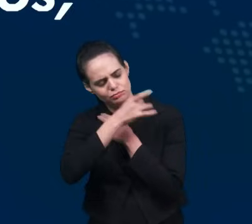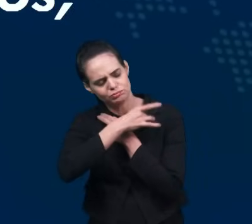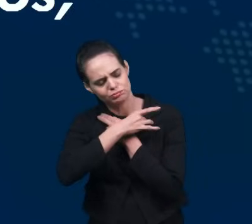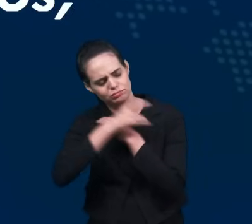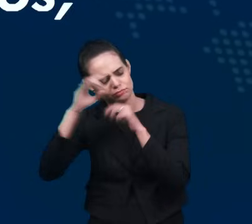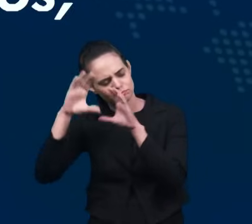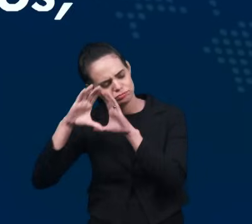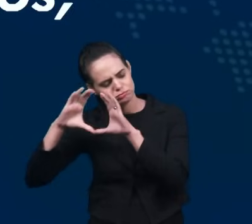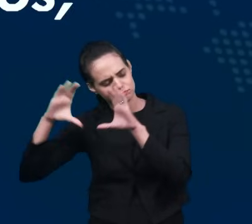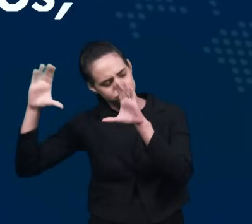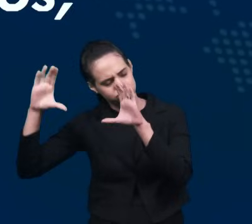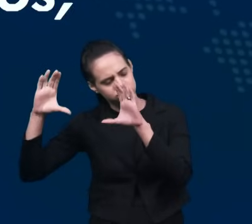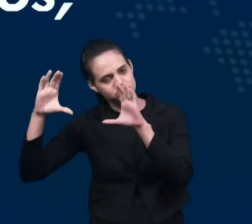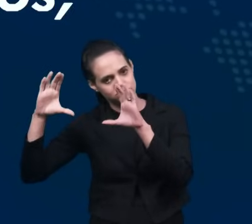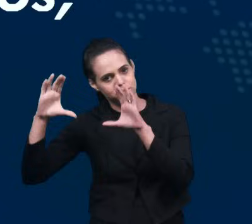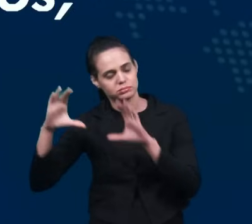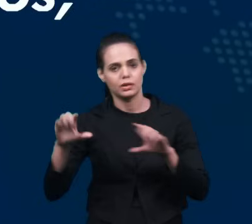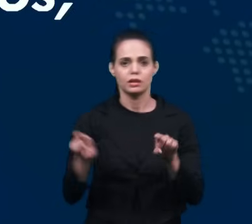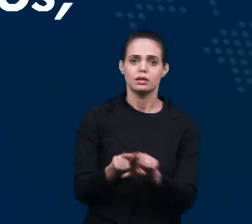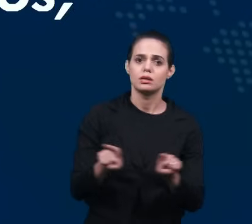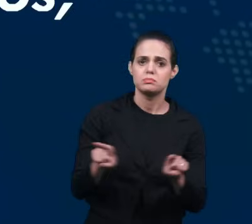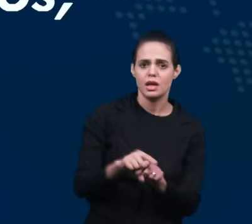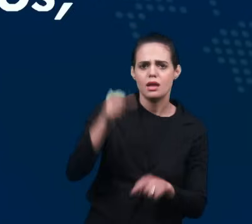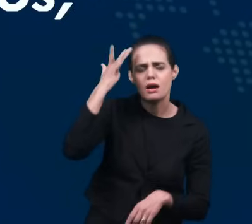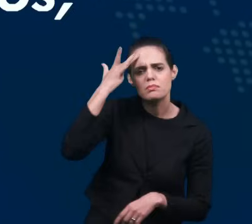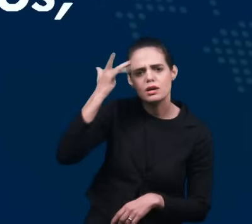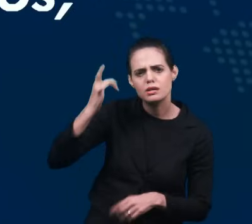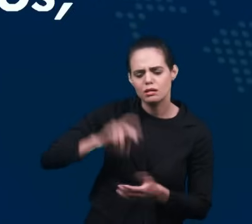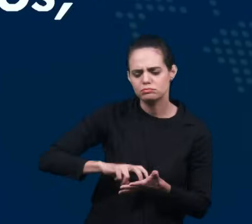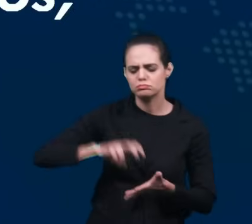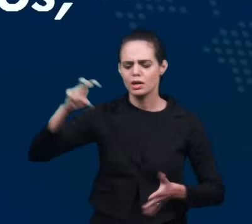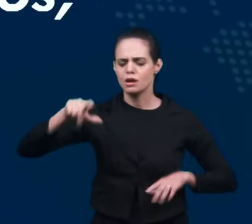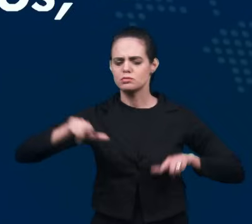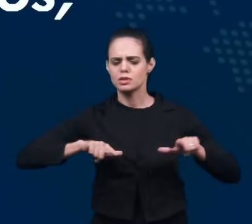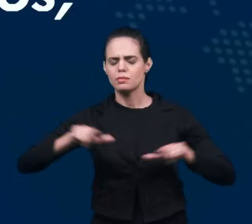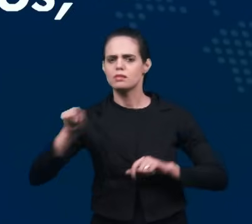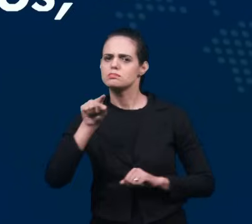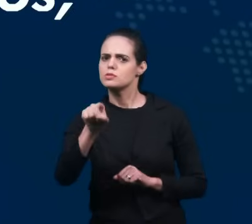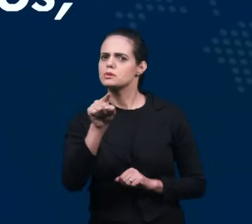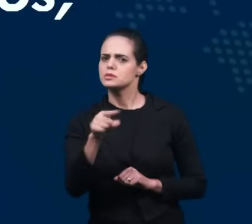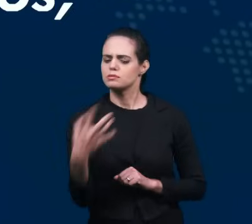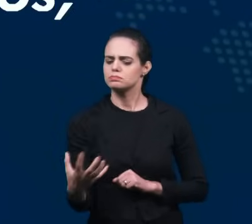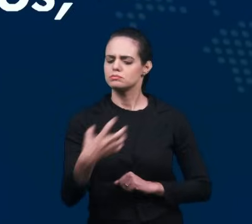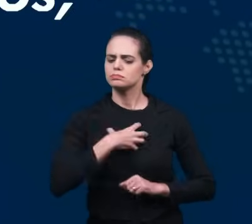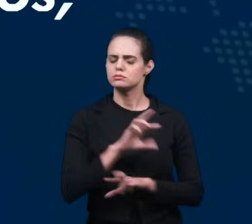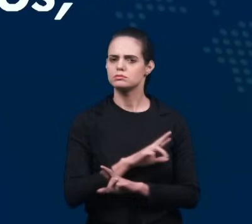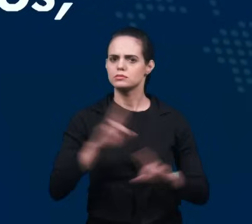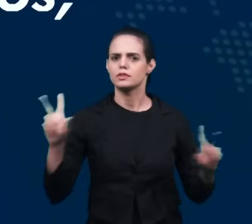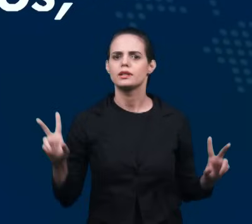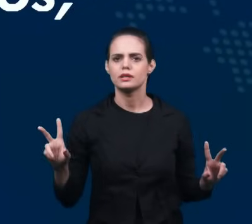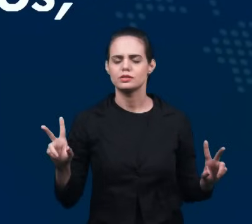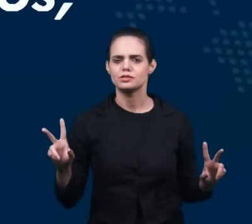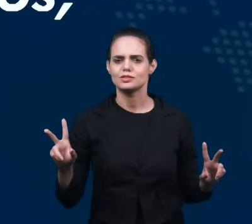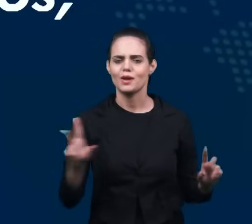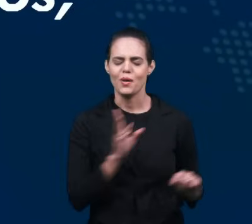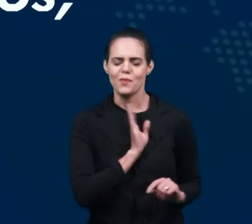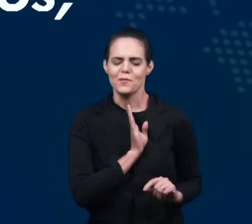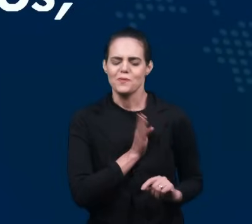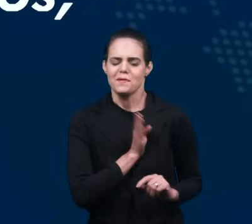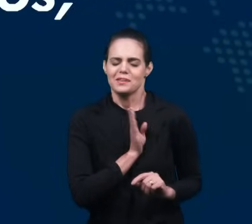Amanhã, no trabalho, você vai sentir uma coisa que é diferente. O coração